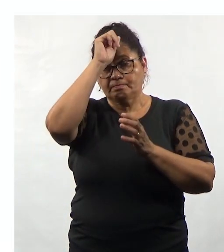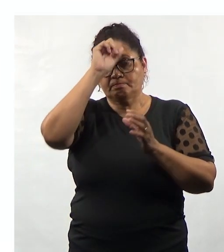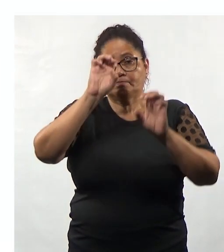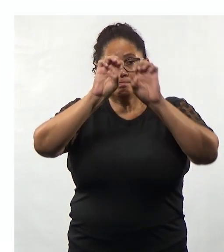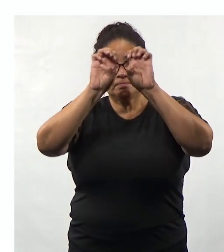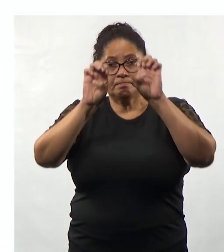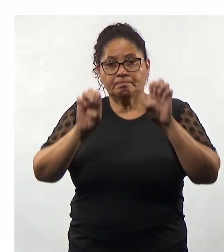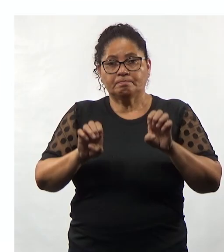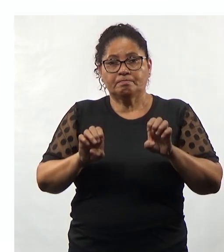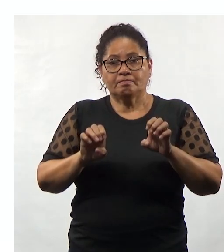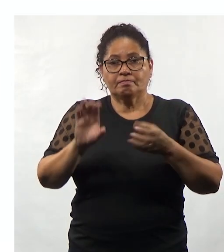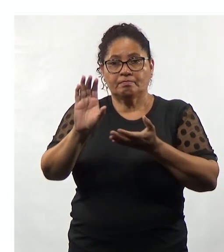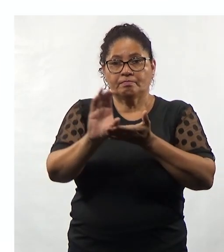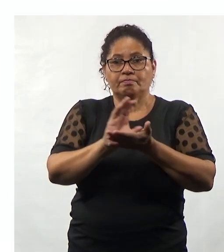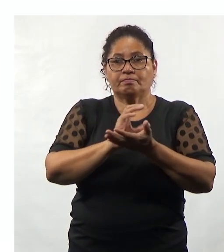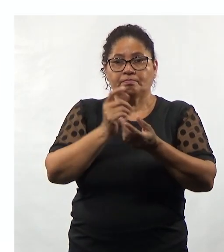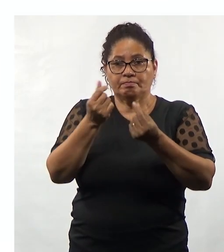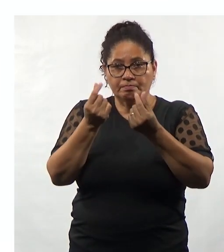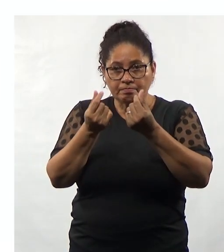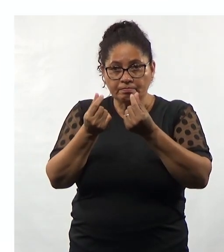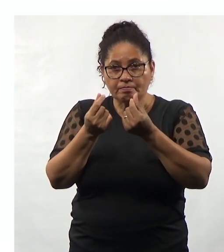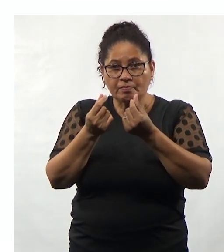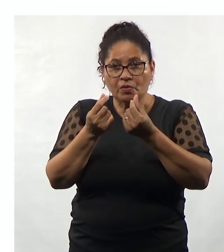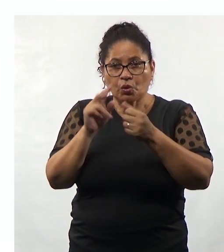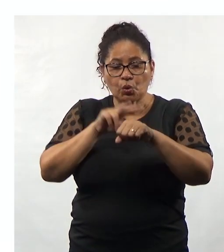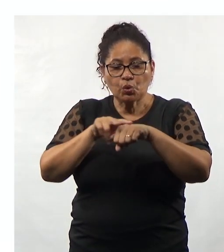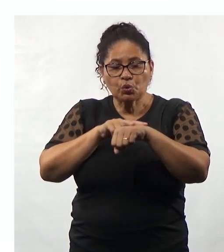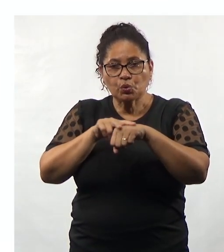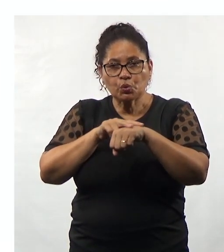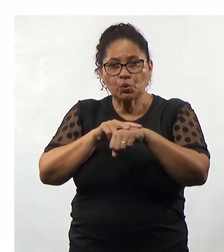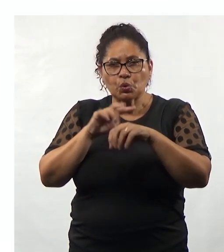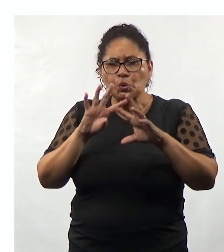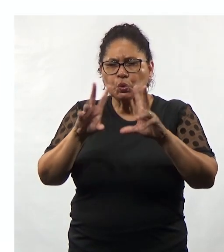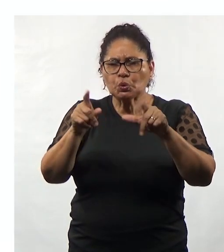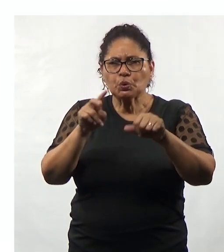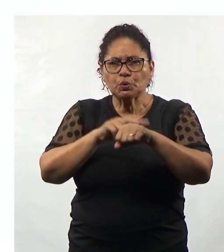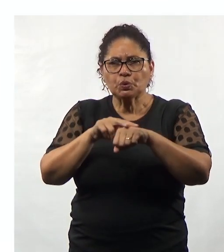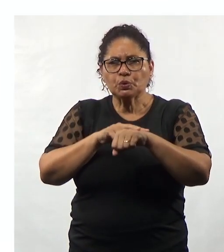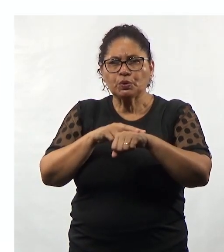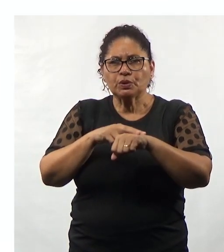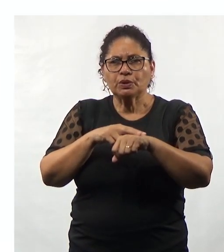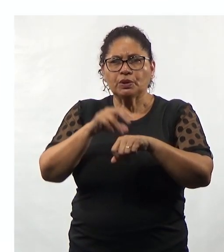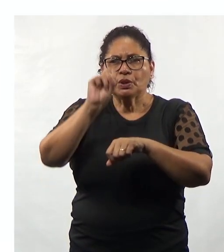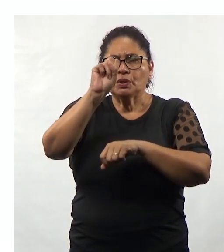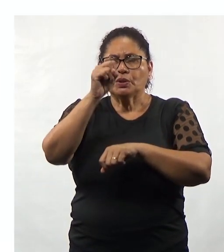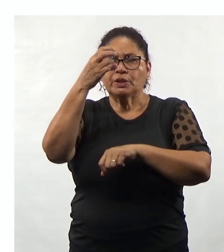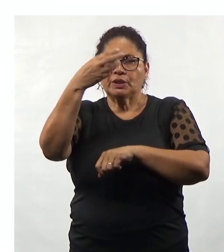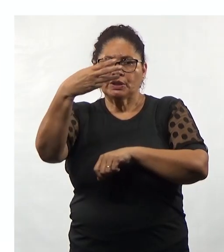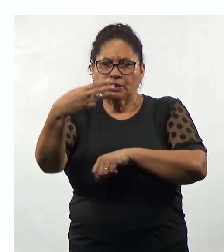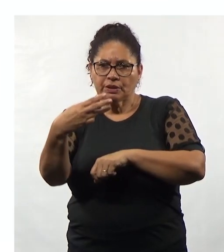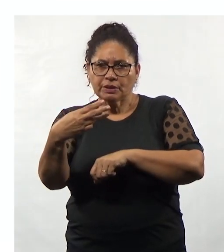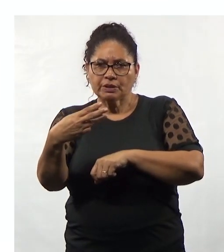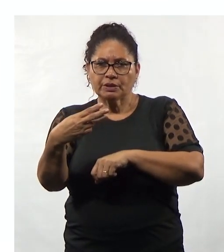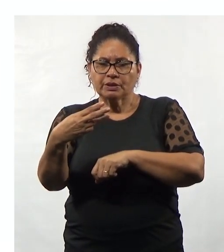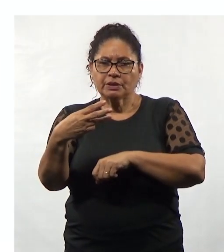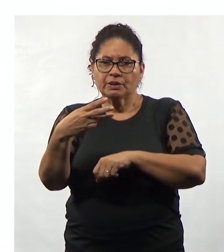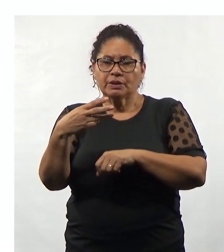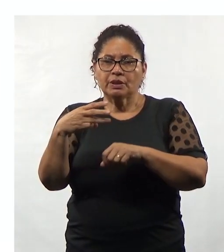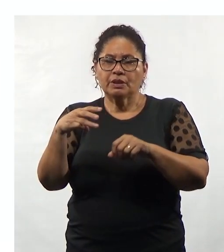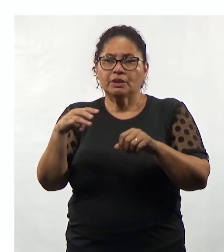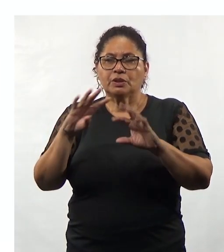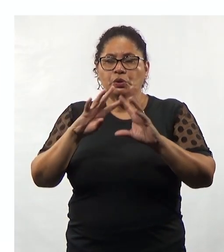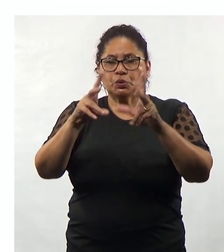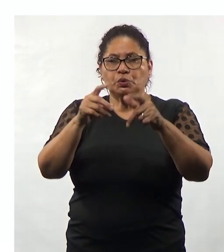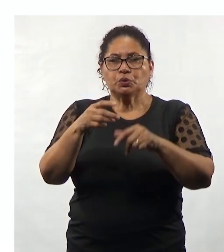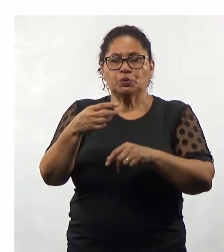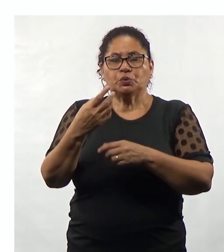aprendizado e estrutura, orçamentos e finanças, ó, tudo verdinho. Começamos com 83 no total,